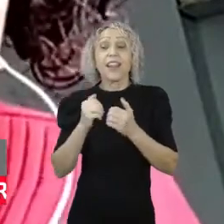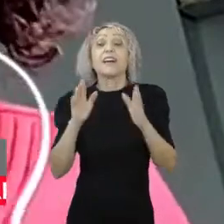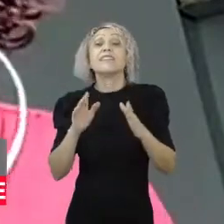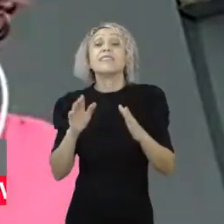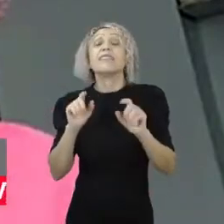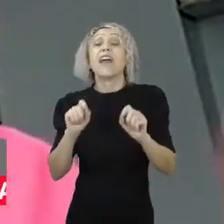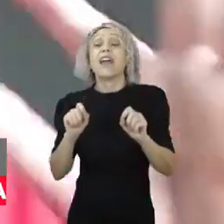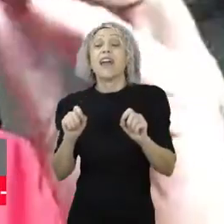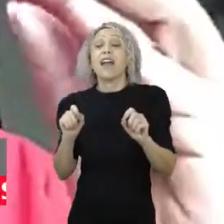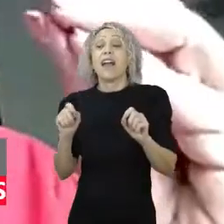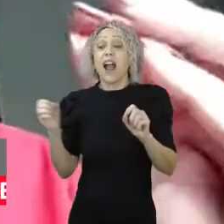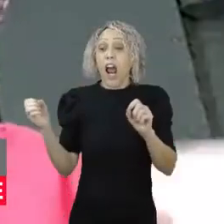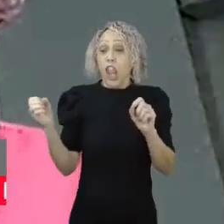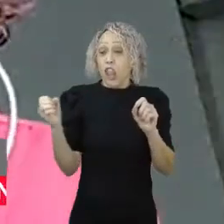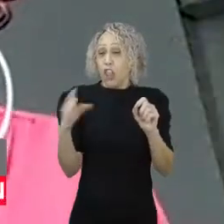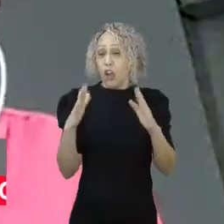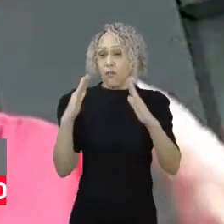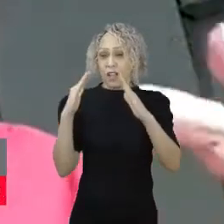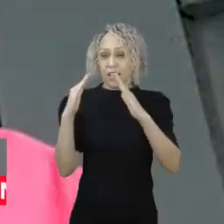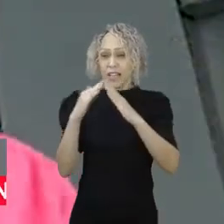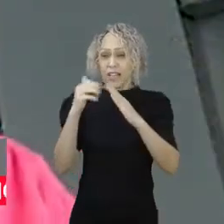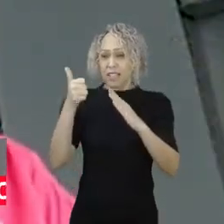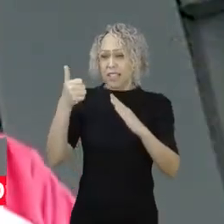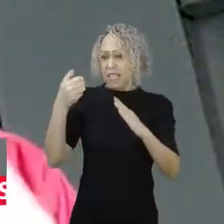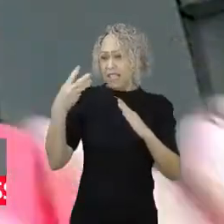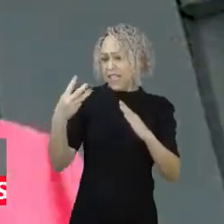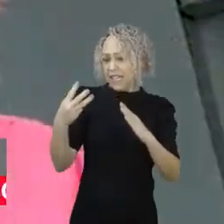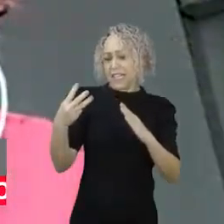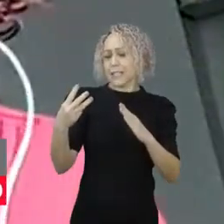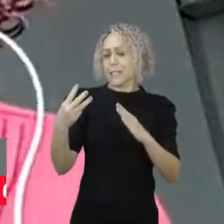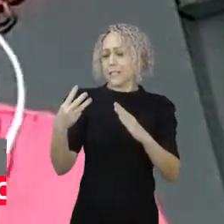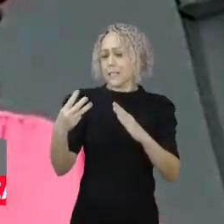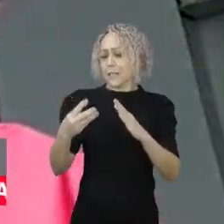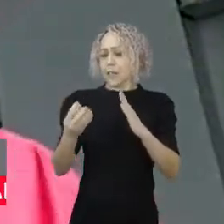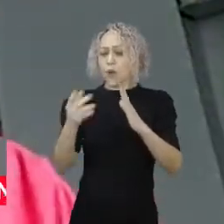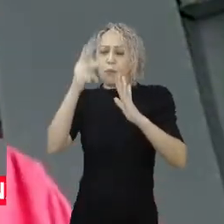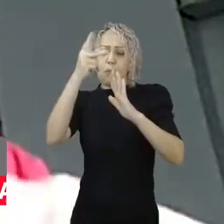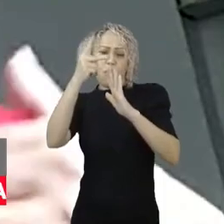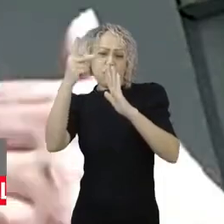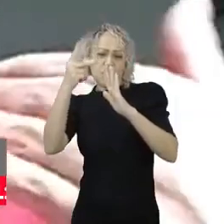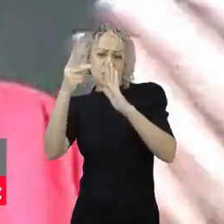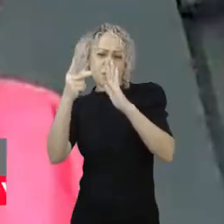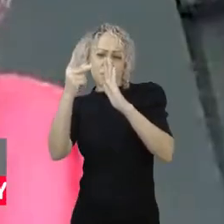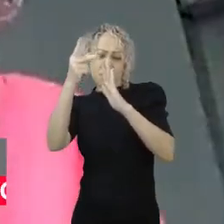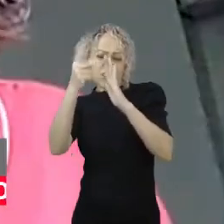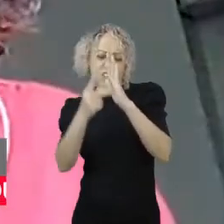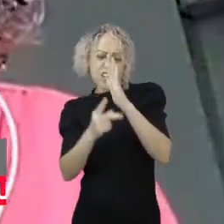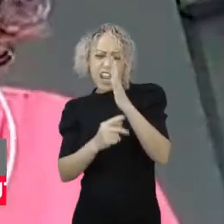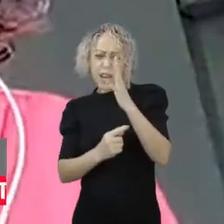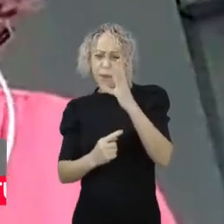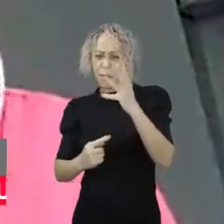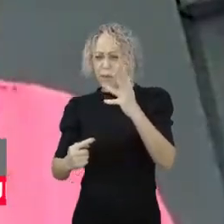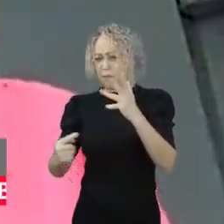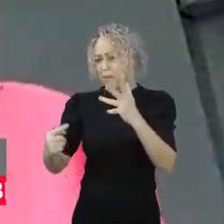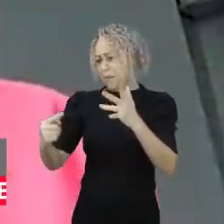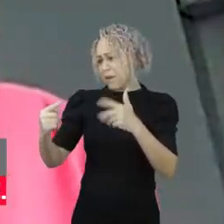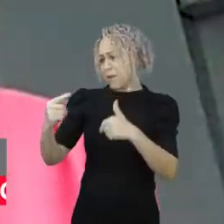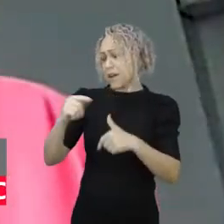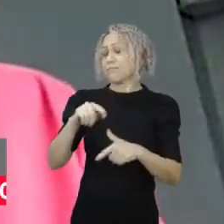13, com um monte de projetos, com um monte de ajuda, com um monte de